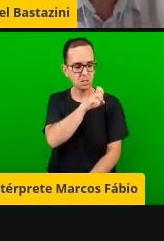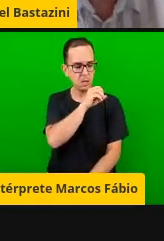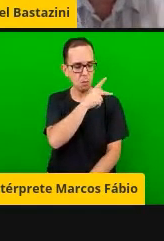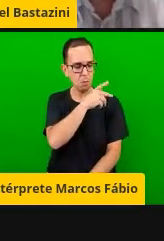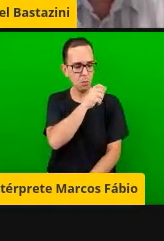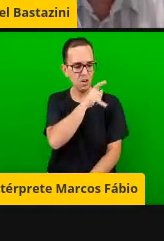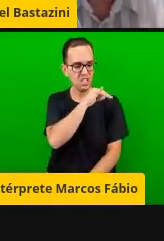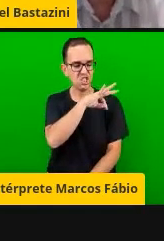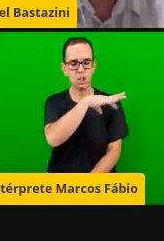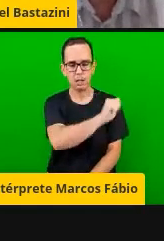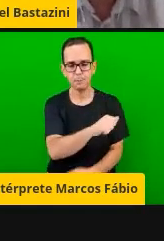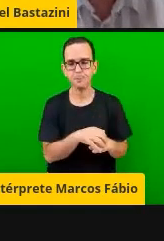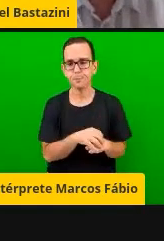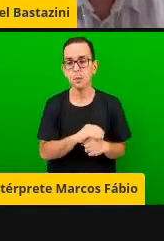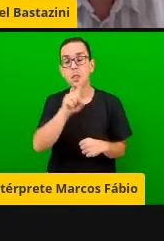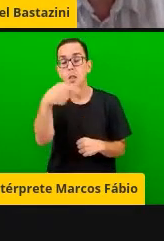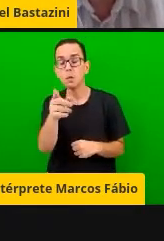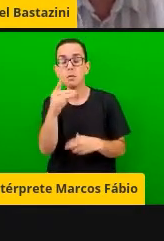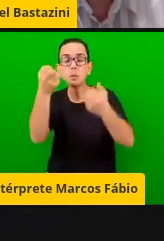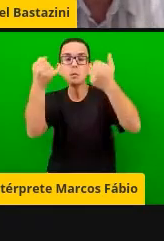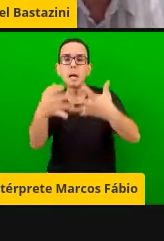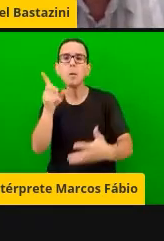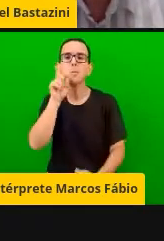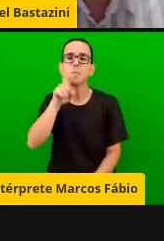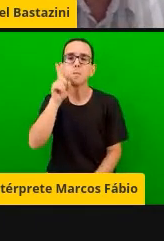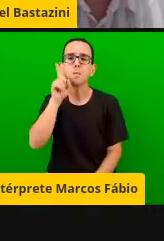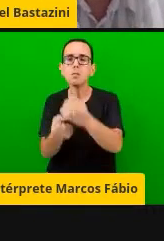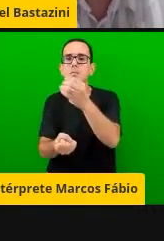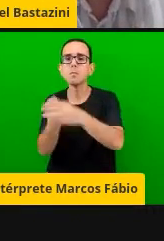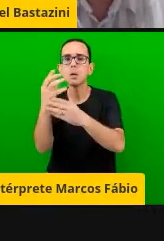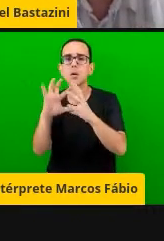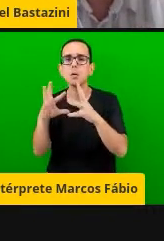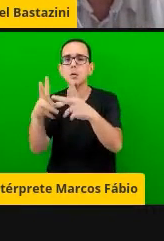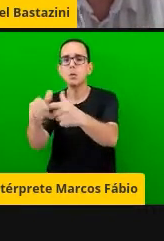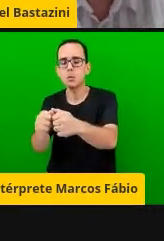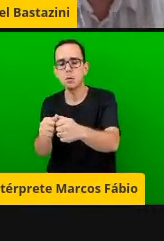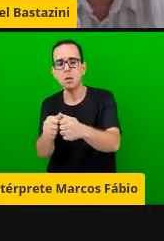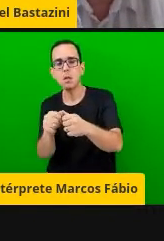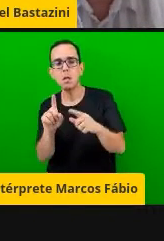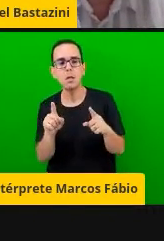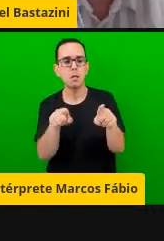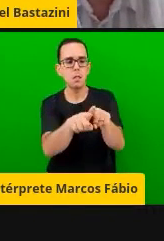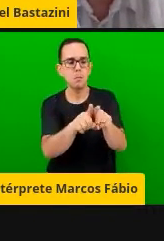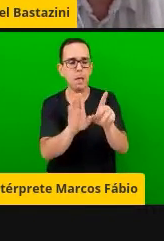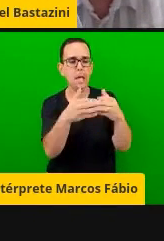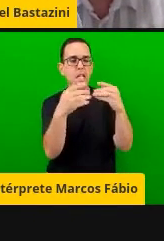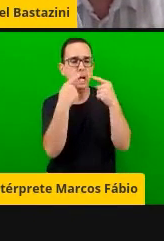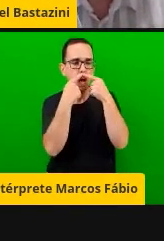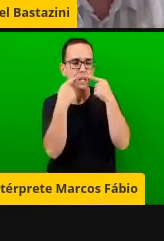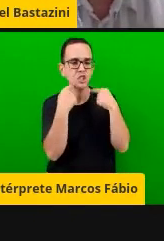nós vamos abordar os Estados Unidos e a sua hegemonia. Depois, trabalharemos a China, e aí sim daremos